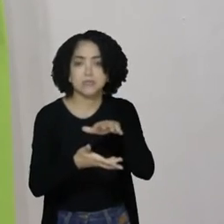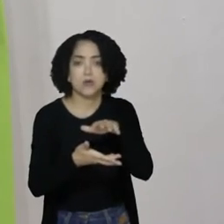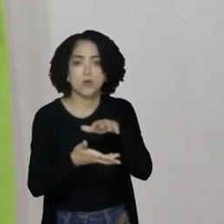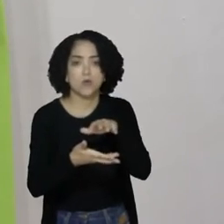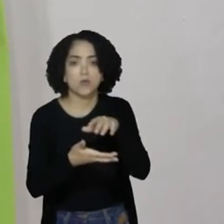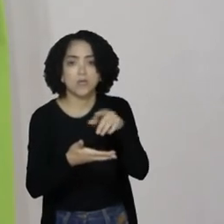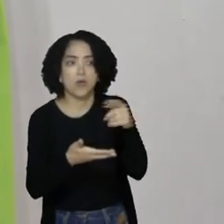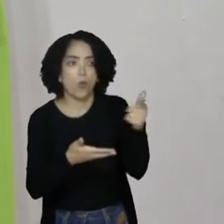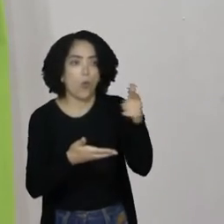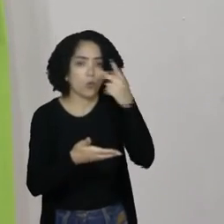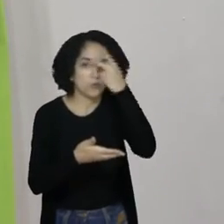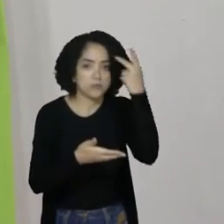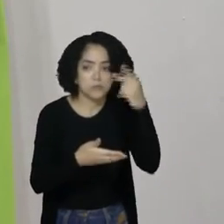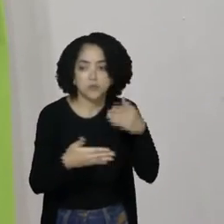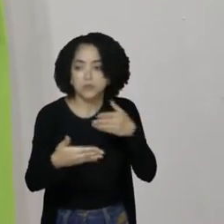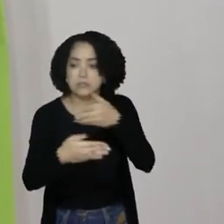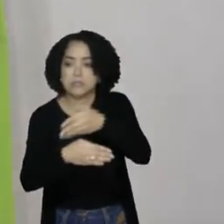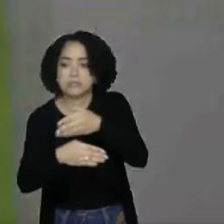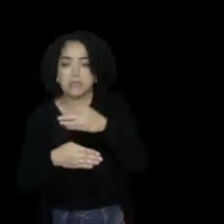estudarem.